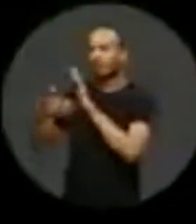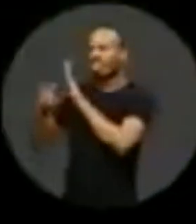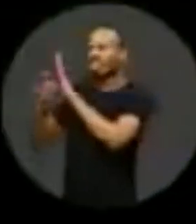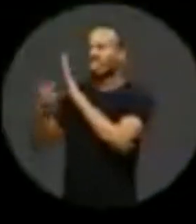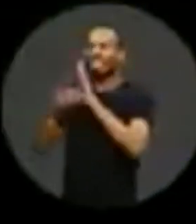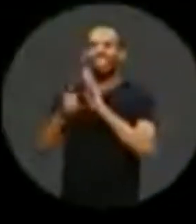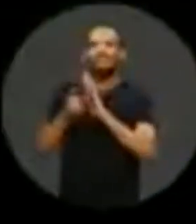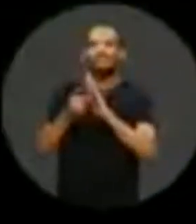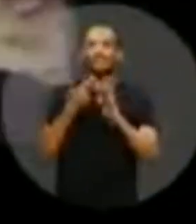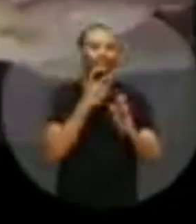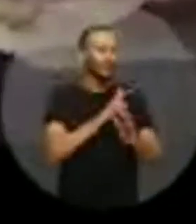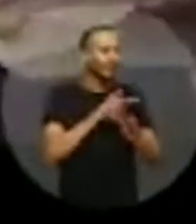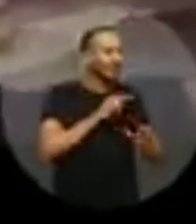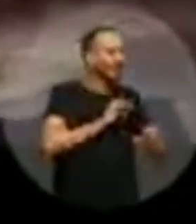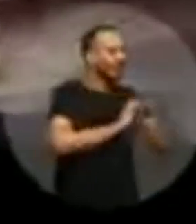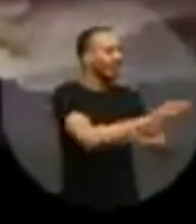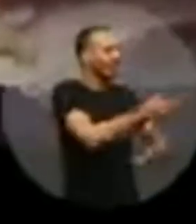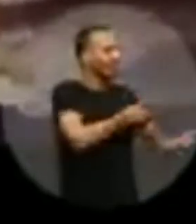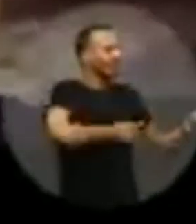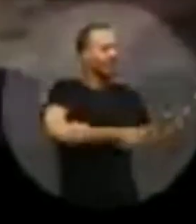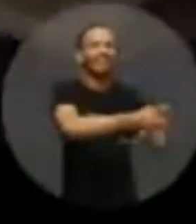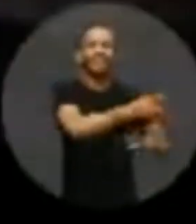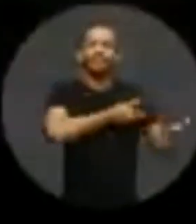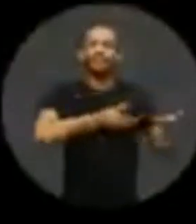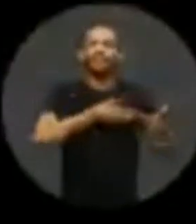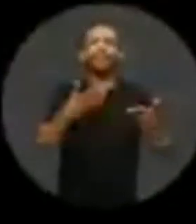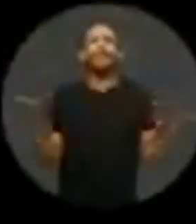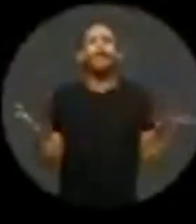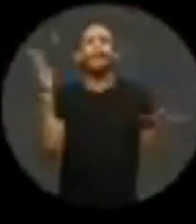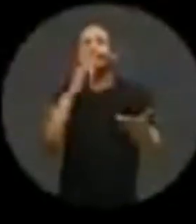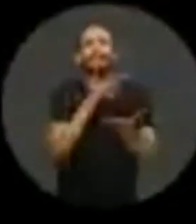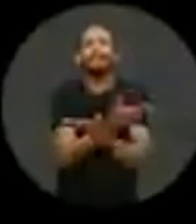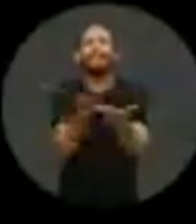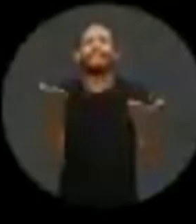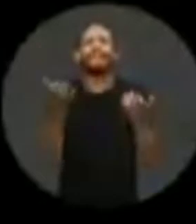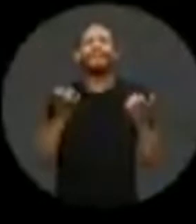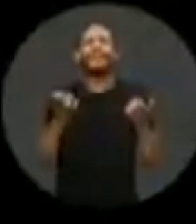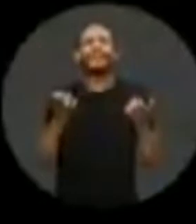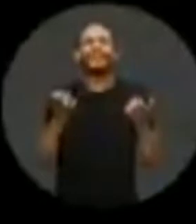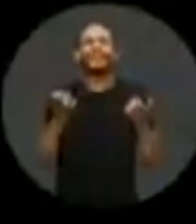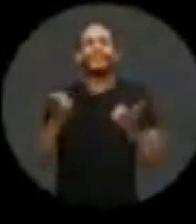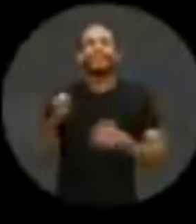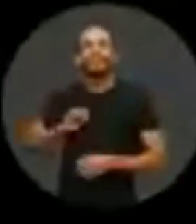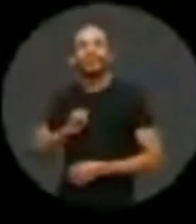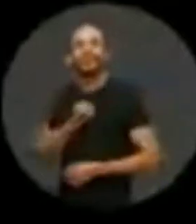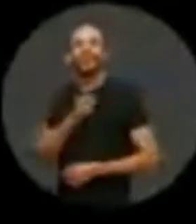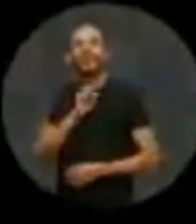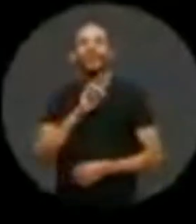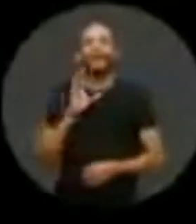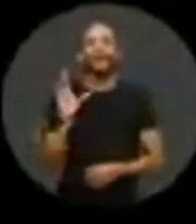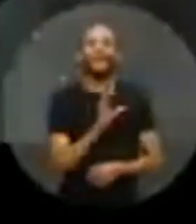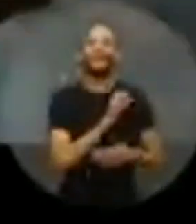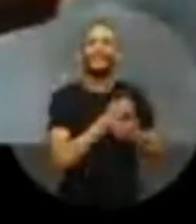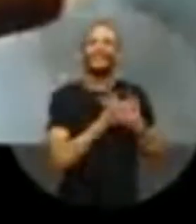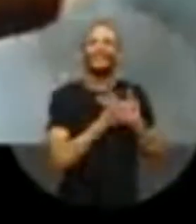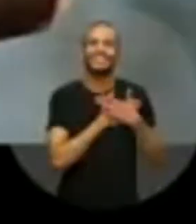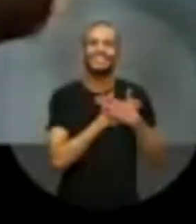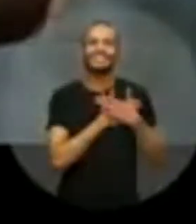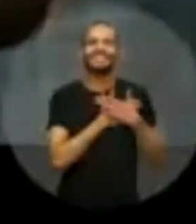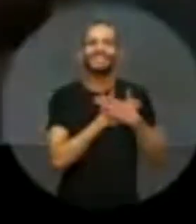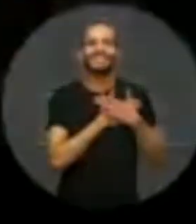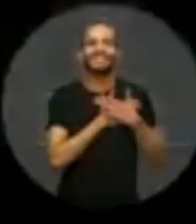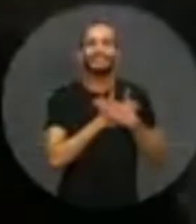que tira e o que reparte. Que Brasil você quer? O do ódio ou do